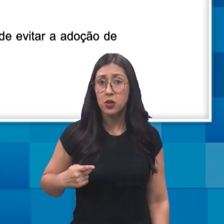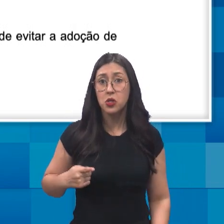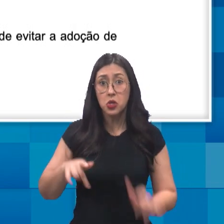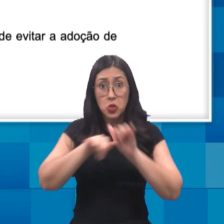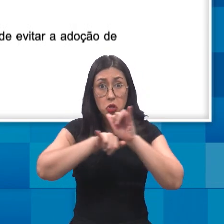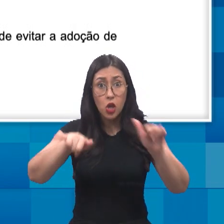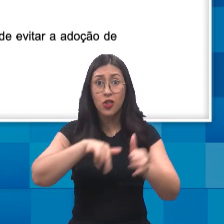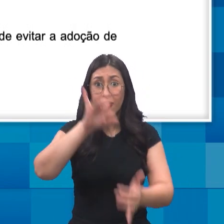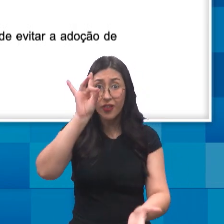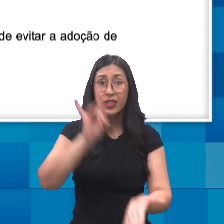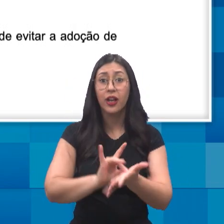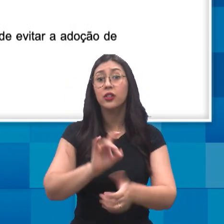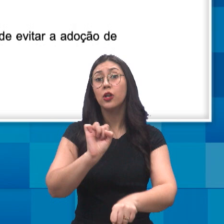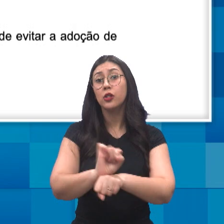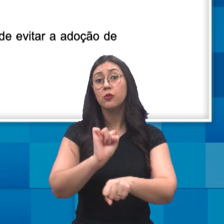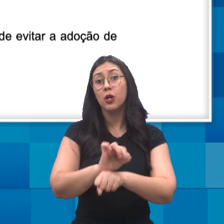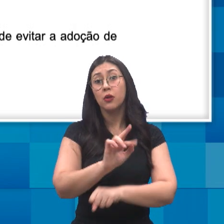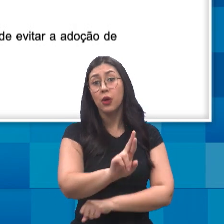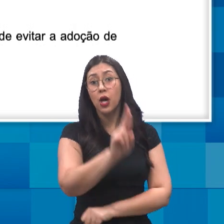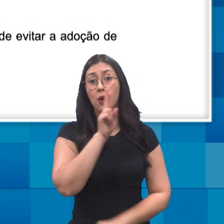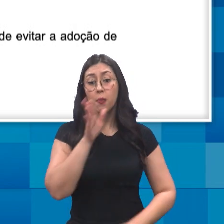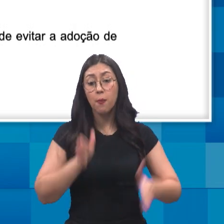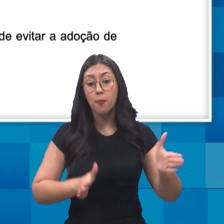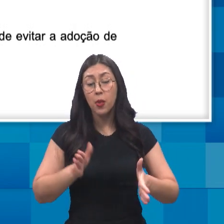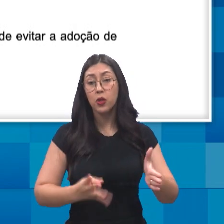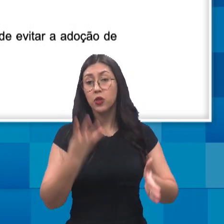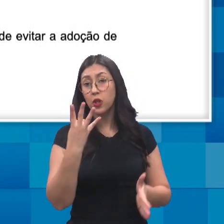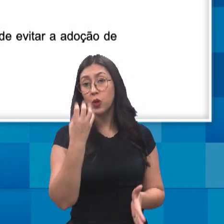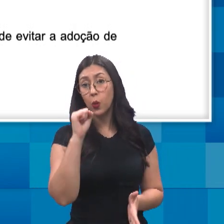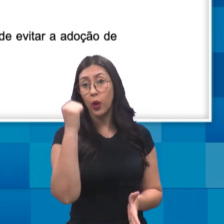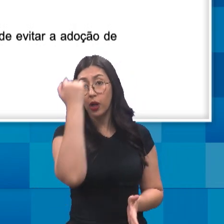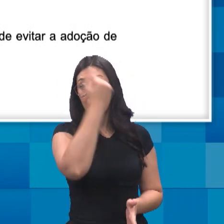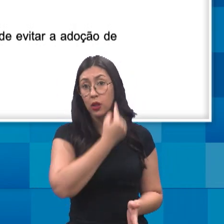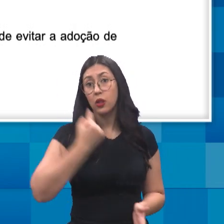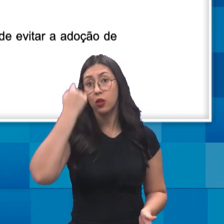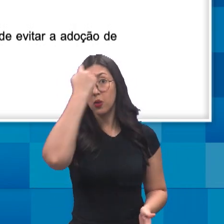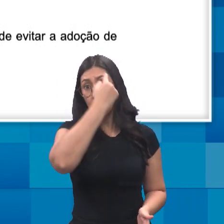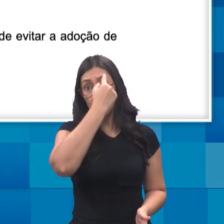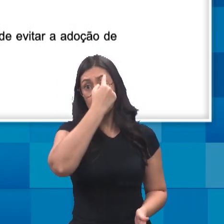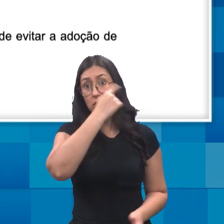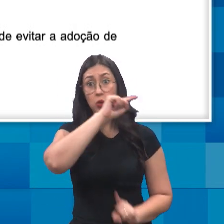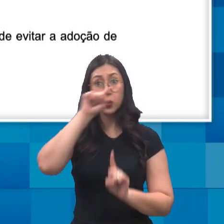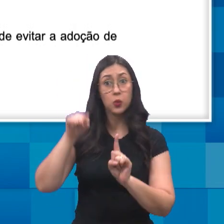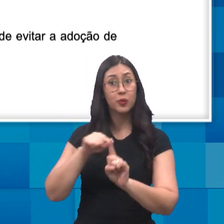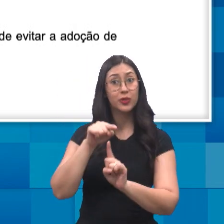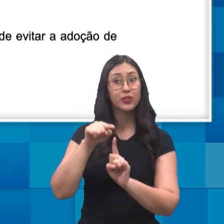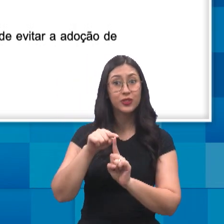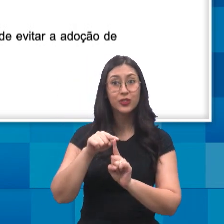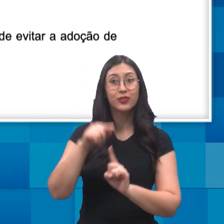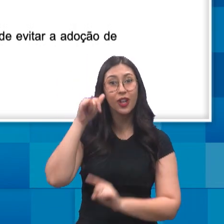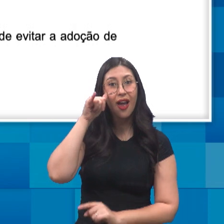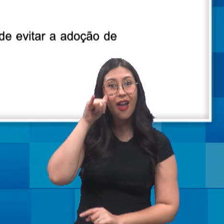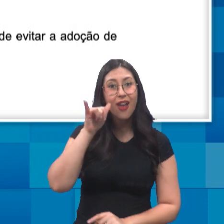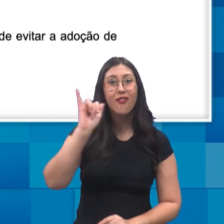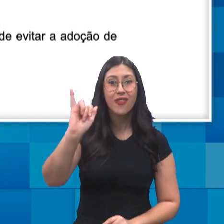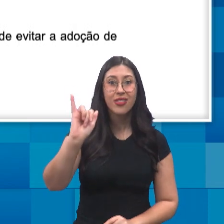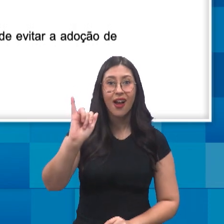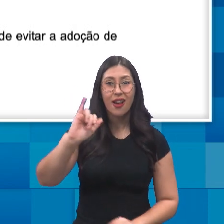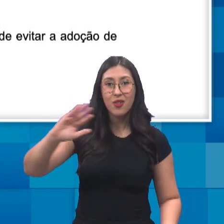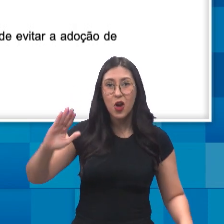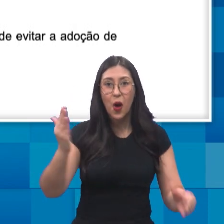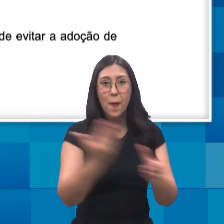oficial. Aguardamos resposta no prazo de 48 horas, de até 48 horas, a fim de evitar a adoção de medidas